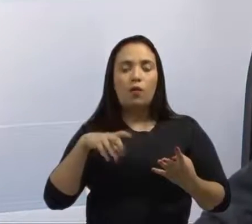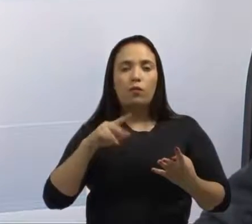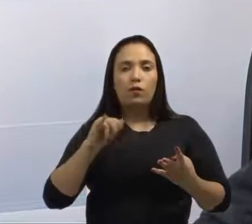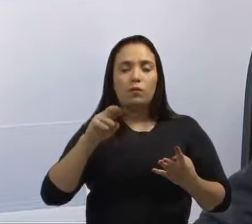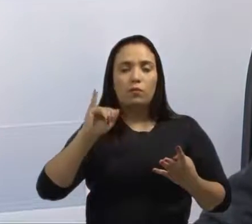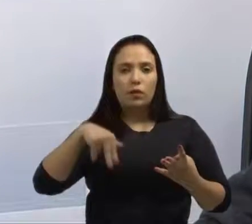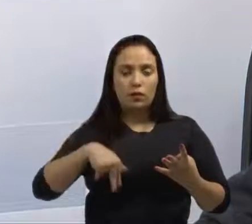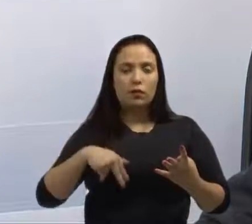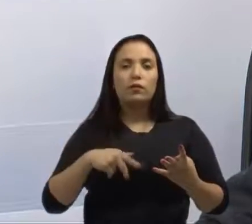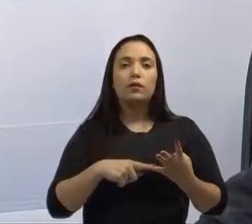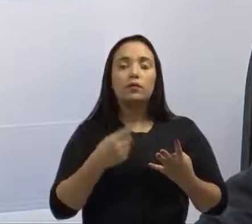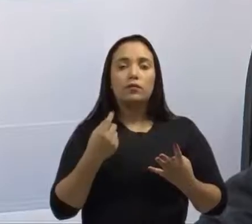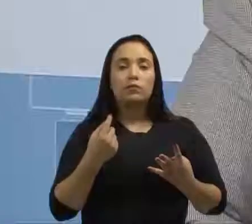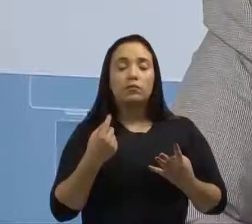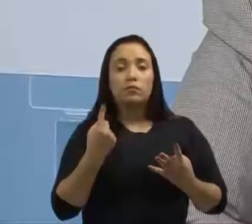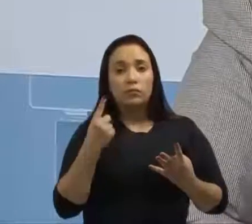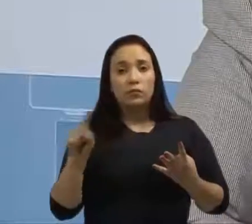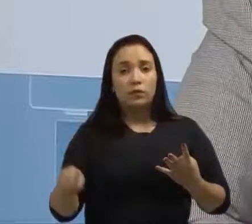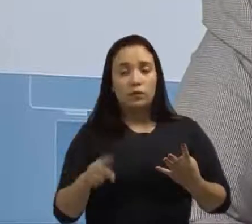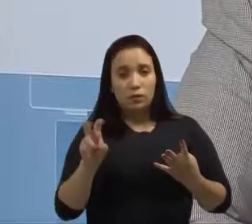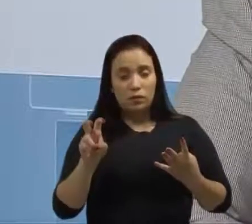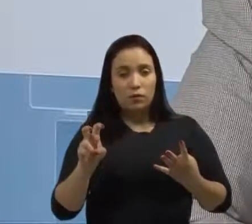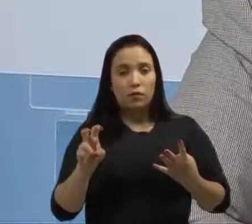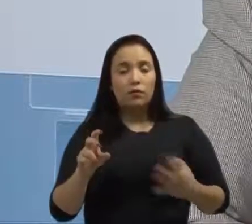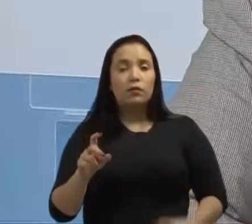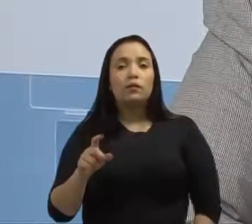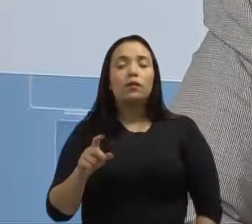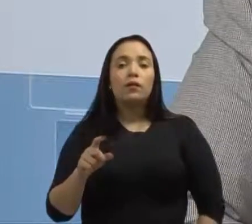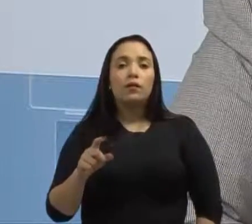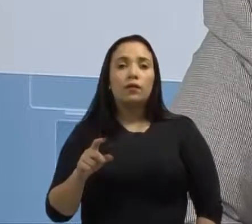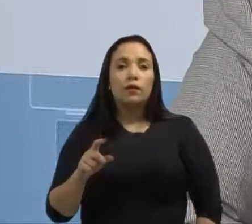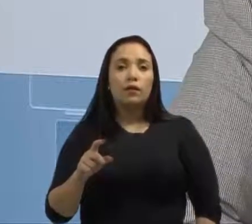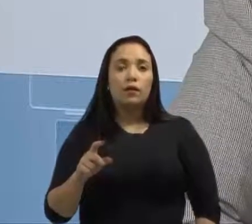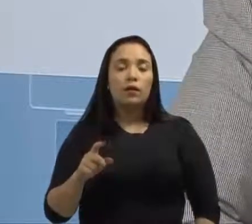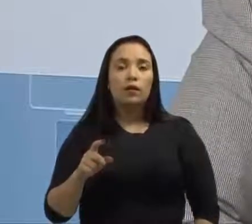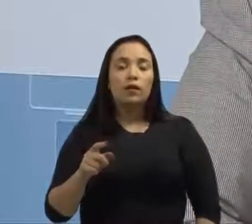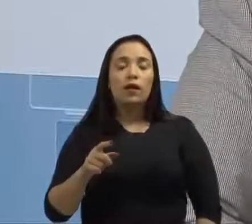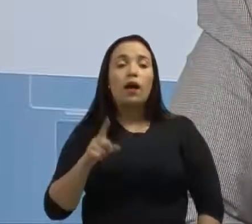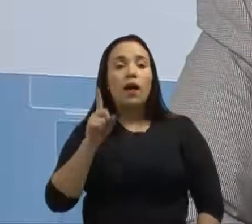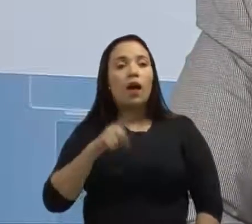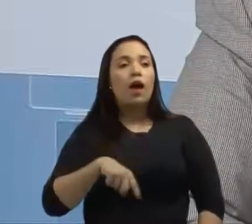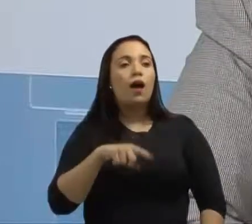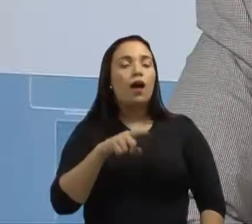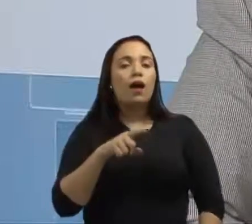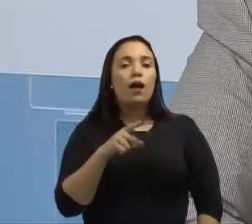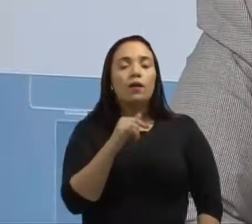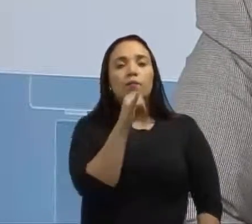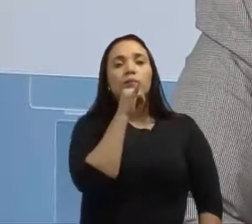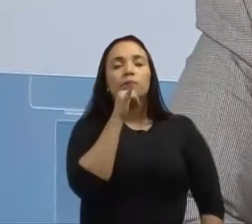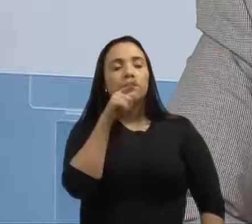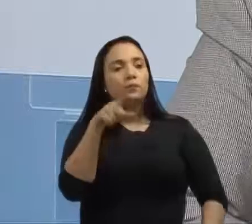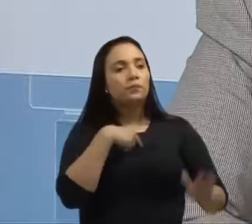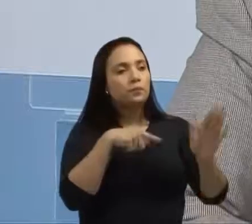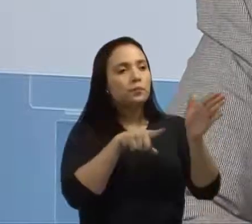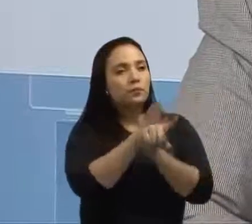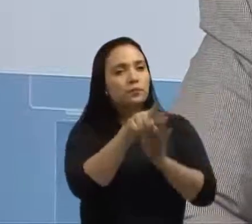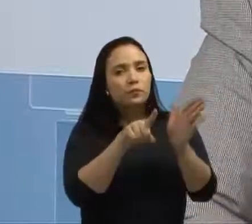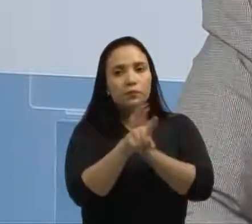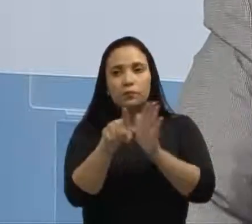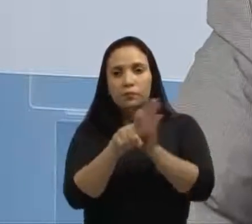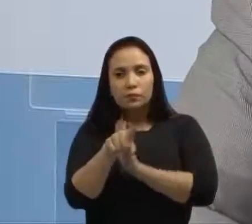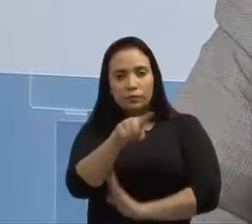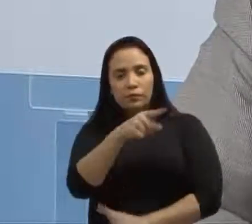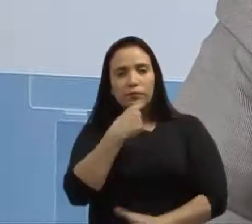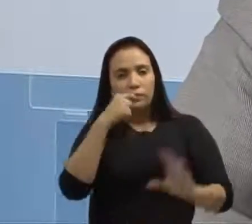com 1,5%. Você entendeu o que é isso aí? Isso é o estimulado. Não, é espontâneo. Espontâneo, desculpa. É espontâneo. Eu chego aqui para